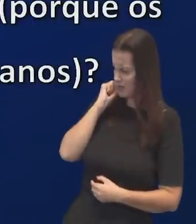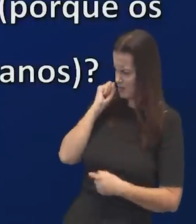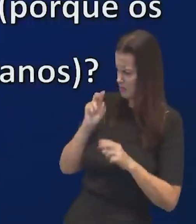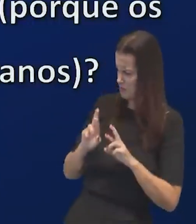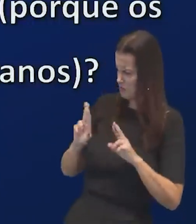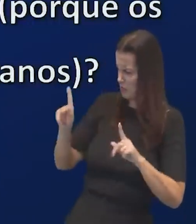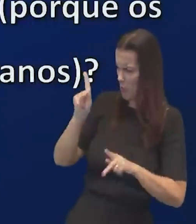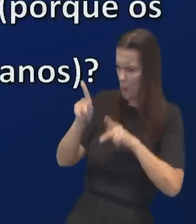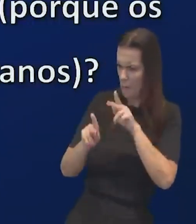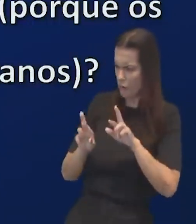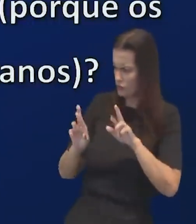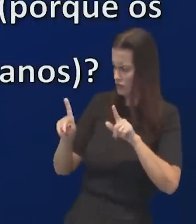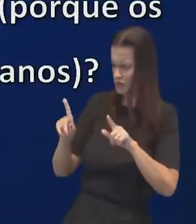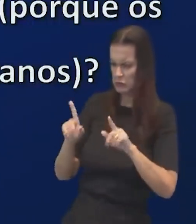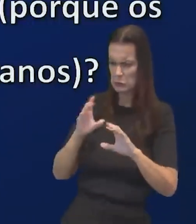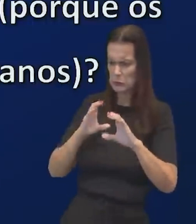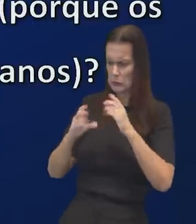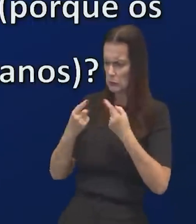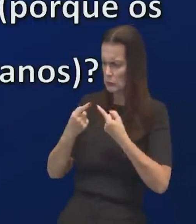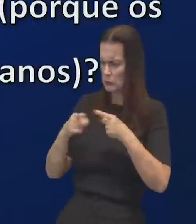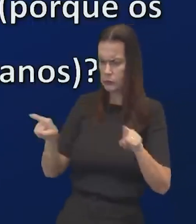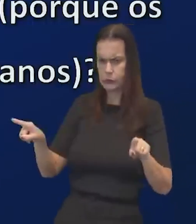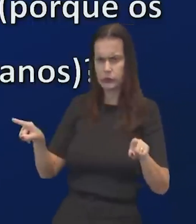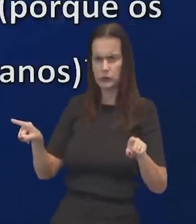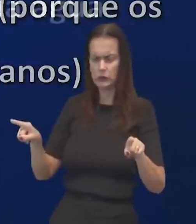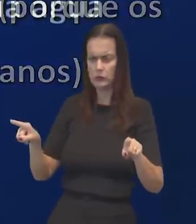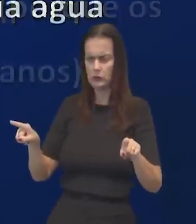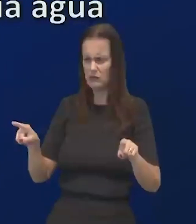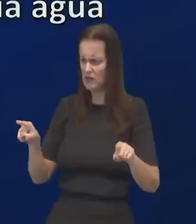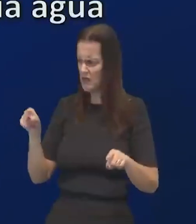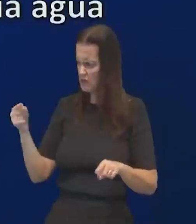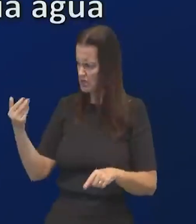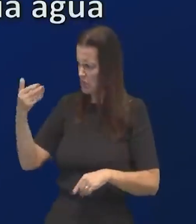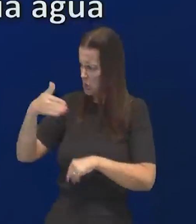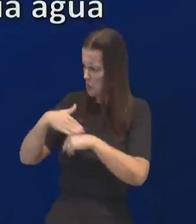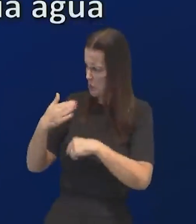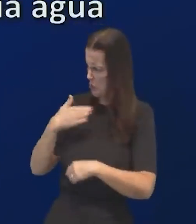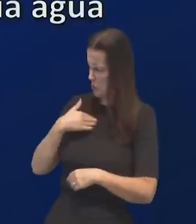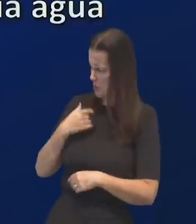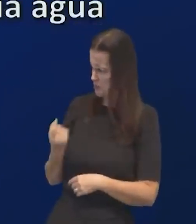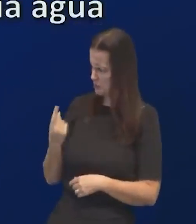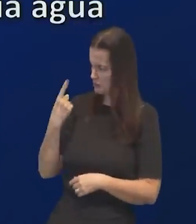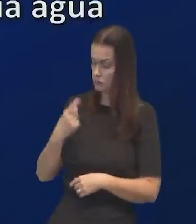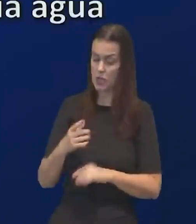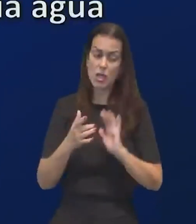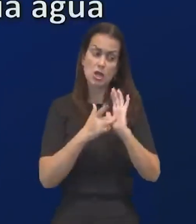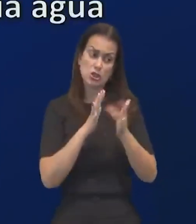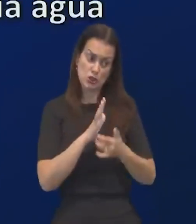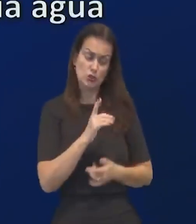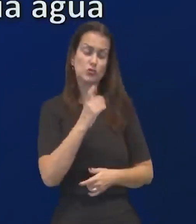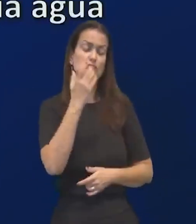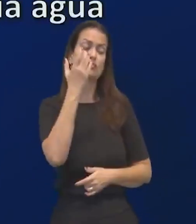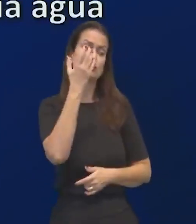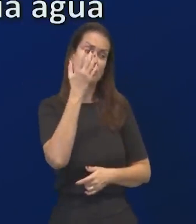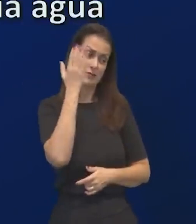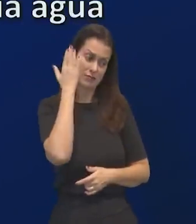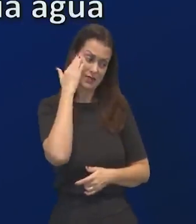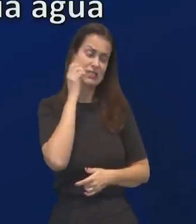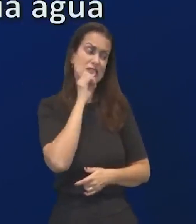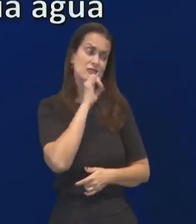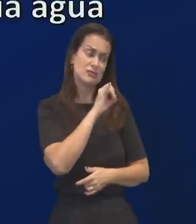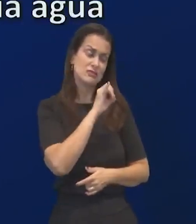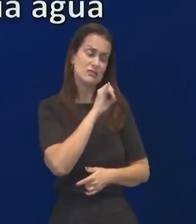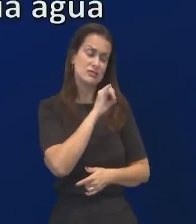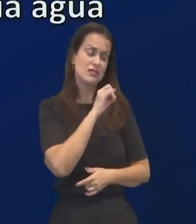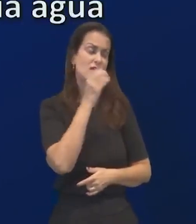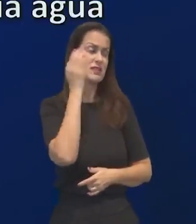Porque os judeus não se comunicavam com os samaritanos. Respondeu-lhe Jesus: se tivesses conhecido o dom de Deus, e